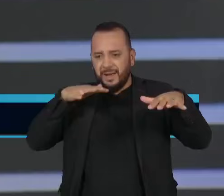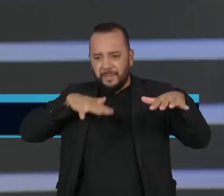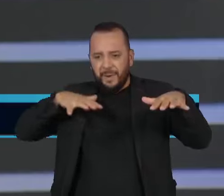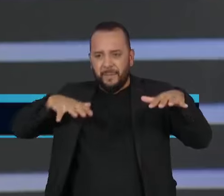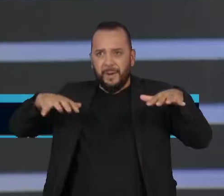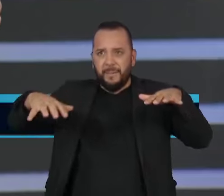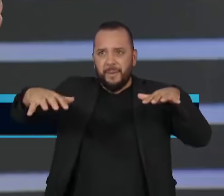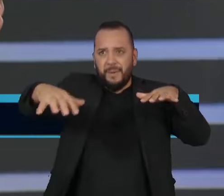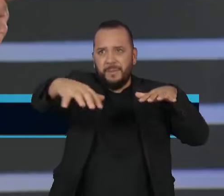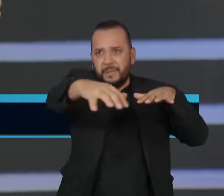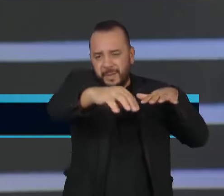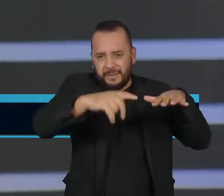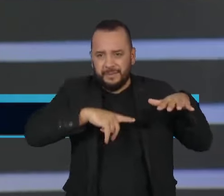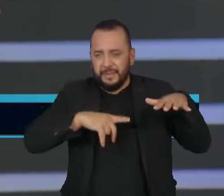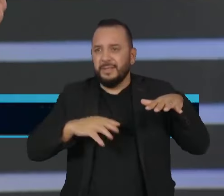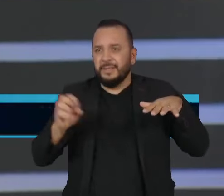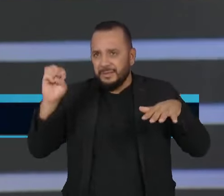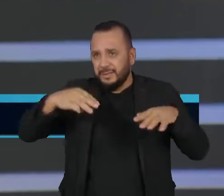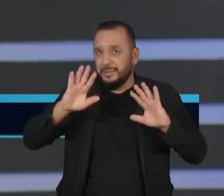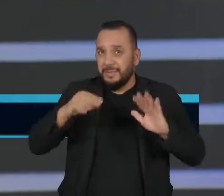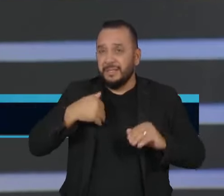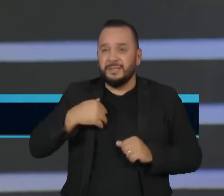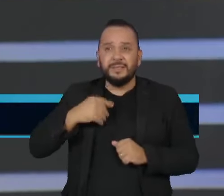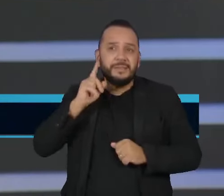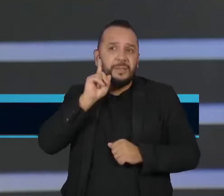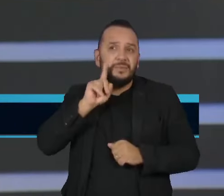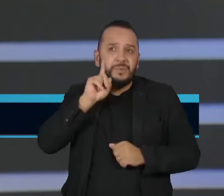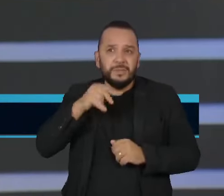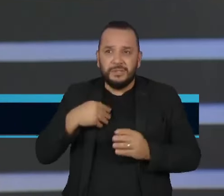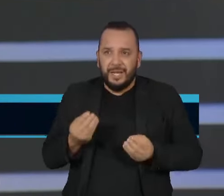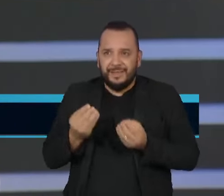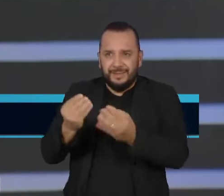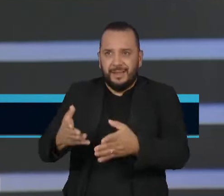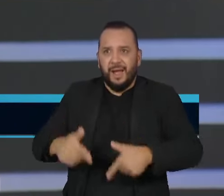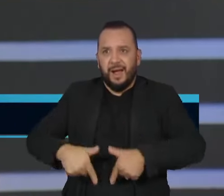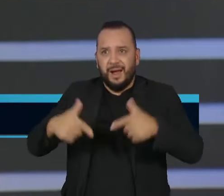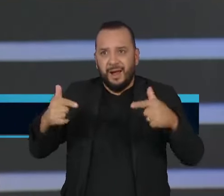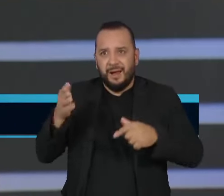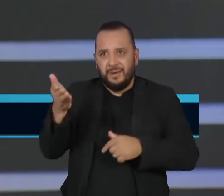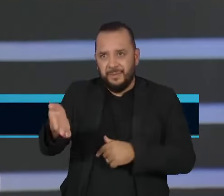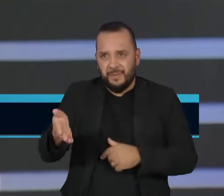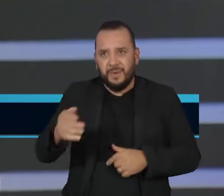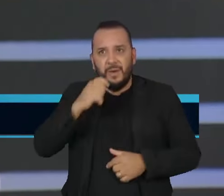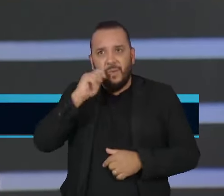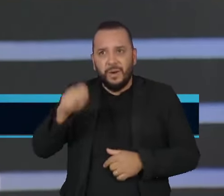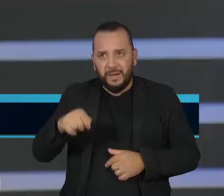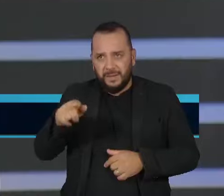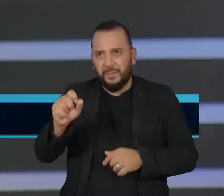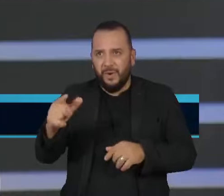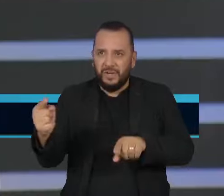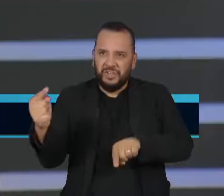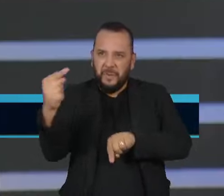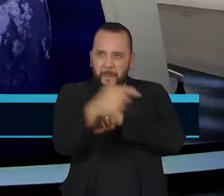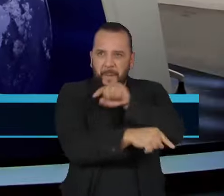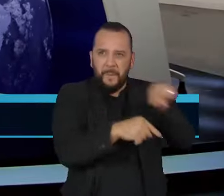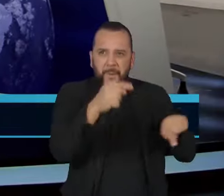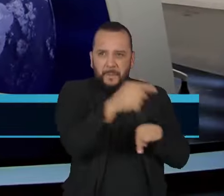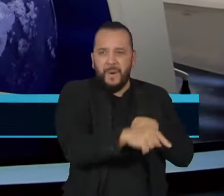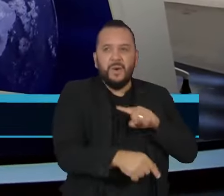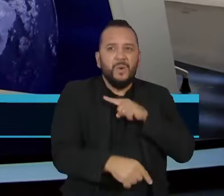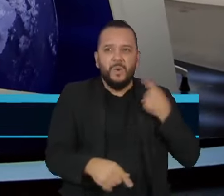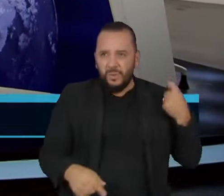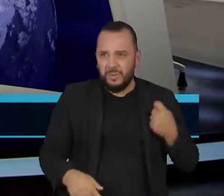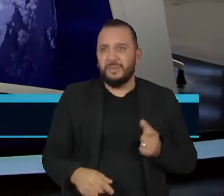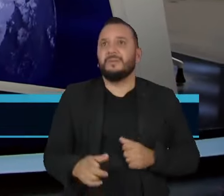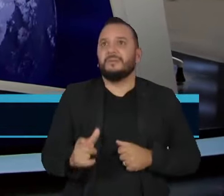justificando agora. Essa questão que os Estados Unidos estão entregando armas à Ucrânia, que pode atingir o território russo, inclusive